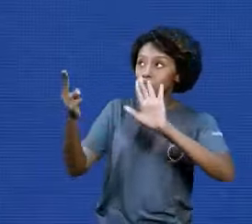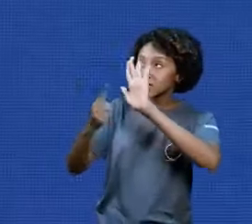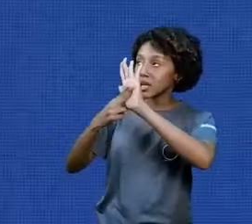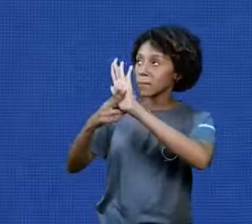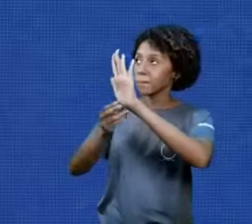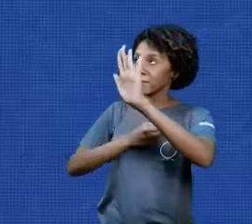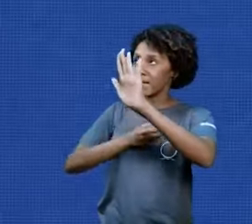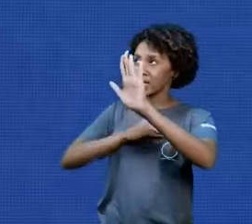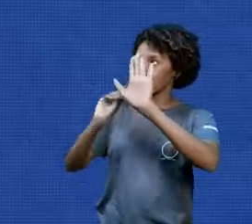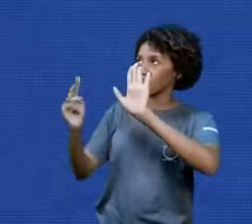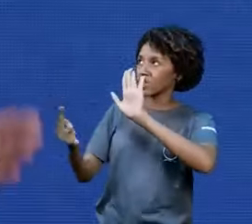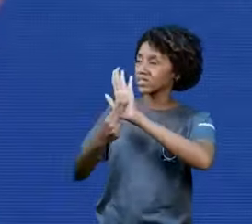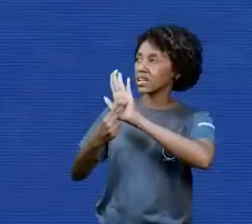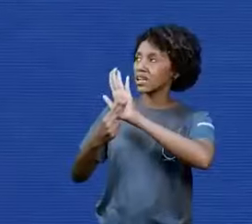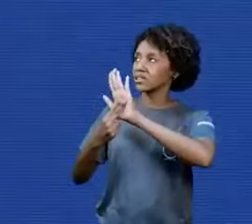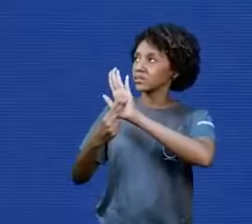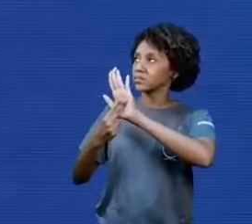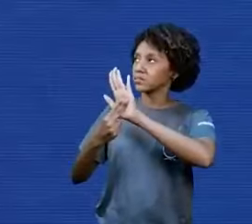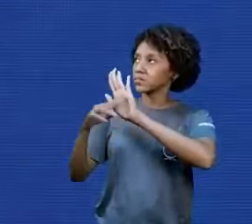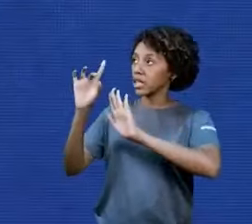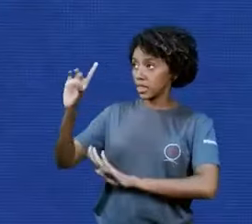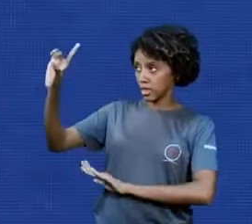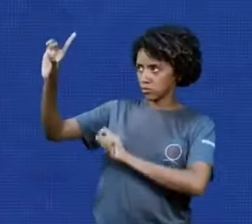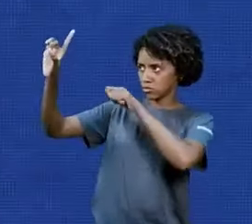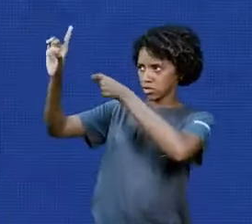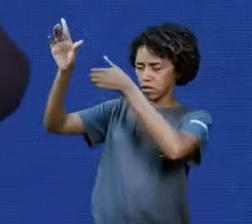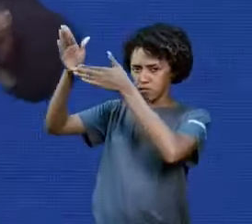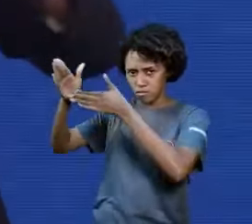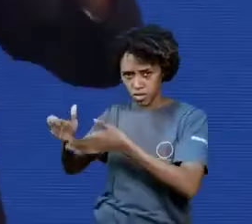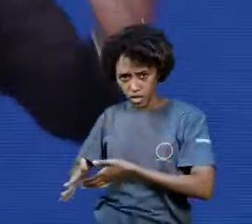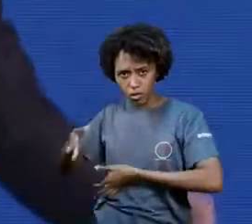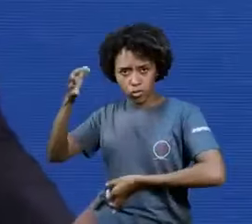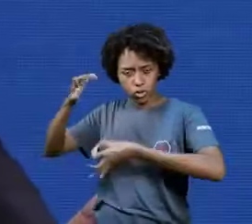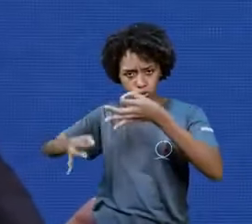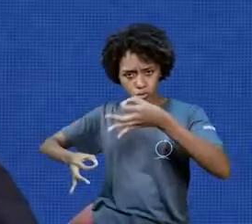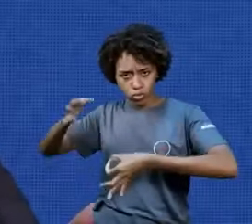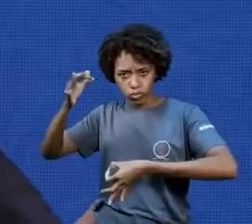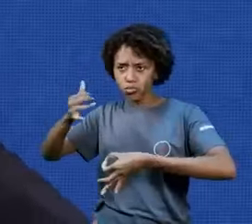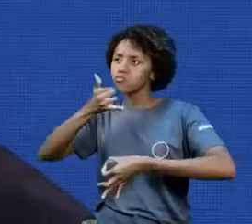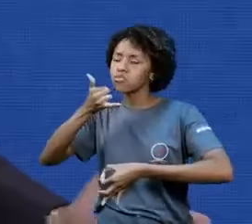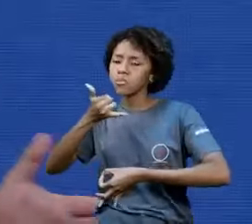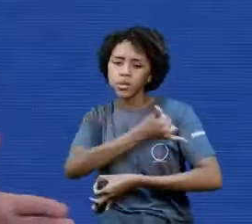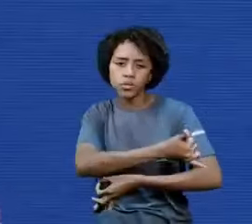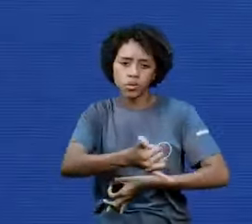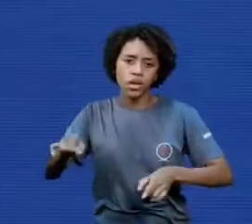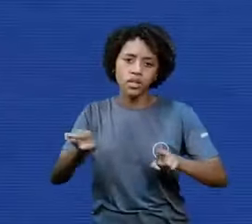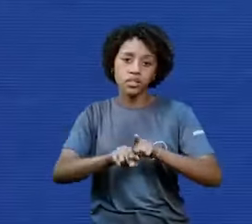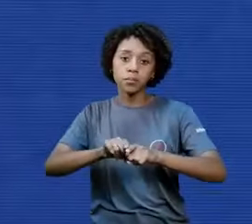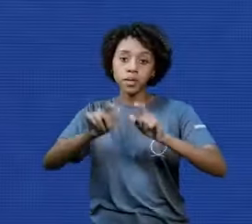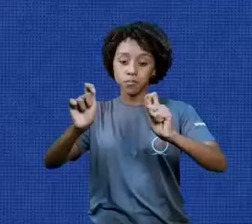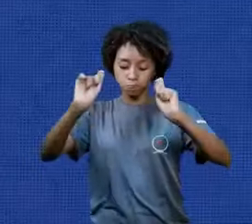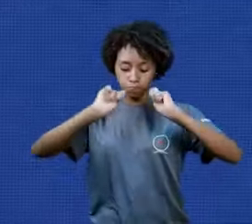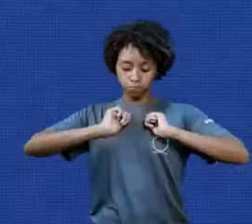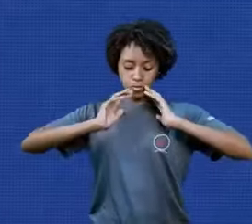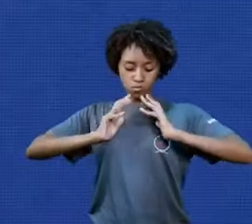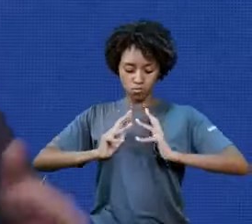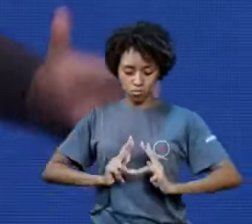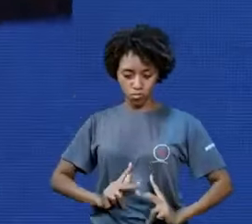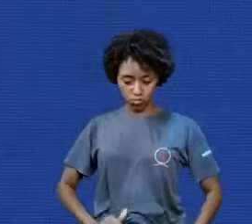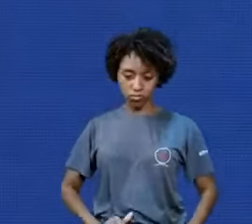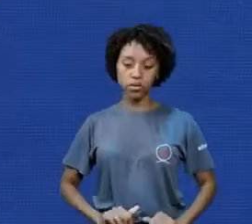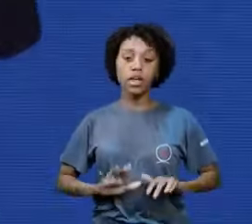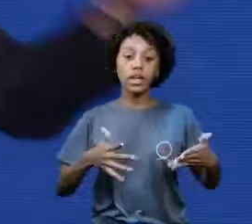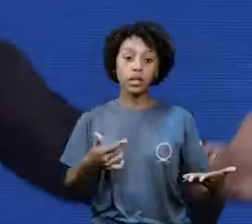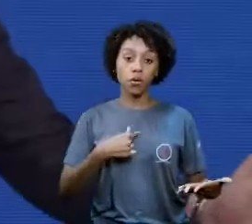minha ação ele é fiel e justo para perdoar os pecados e me purificar de toda injustiça